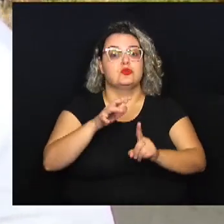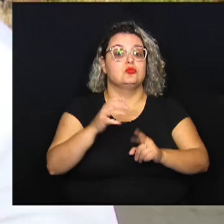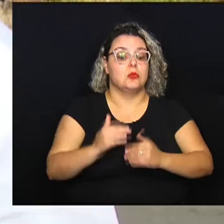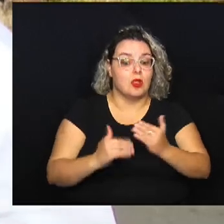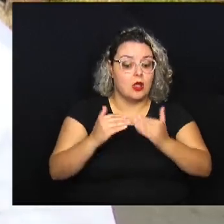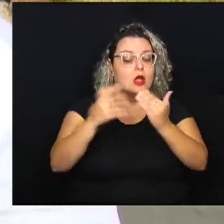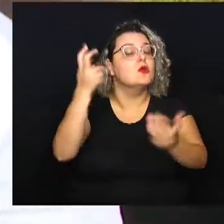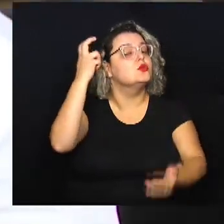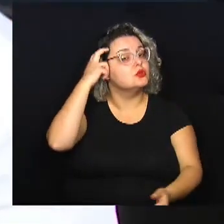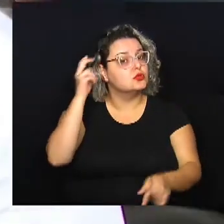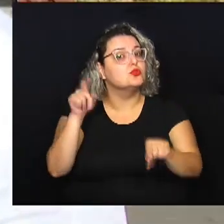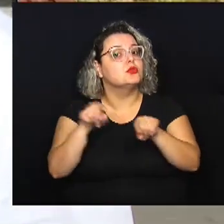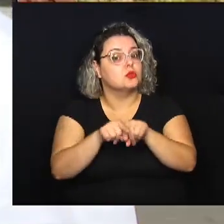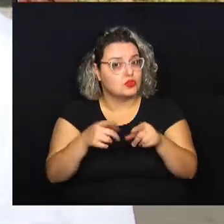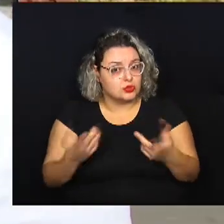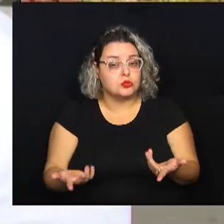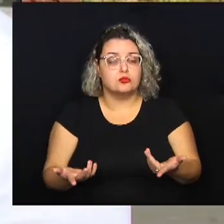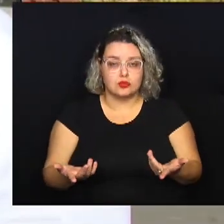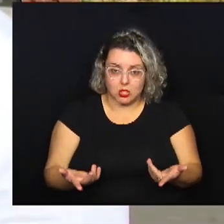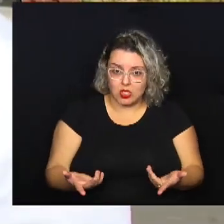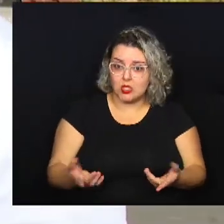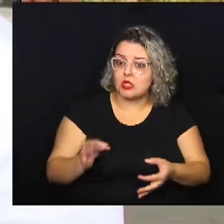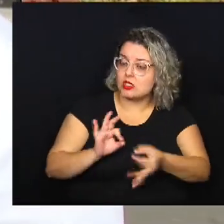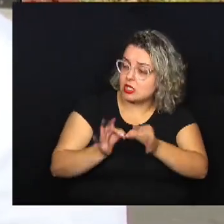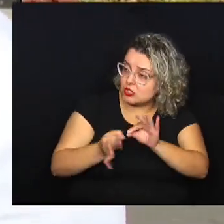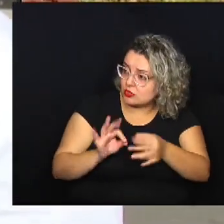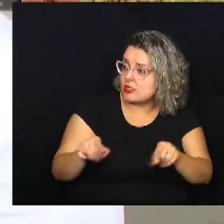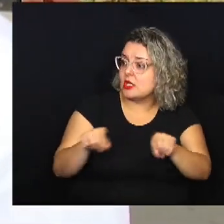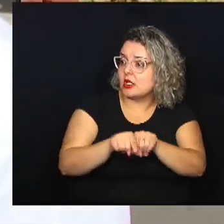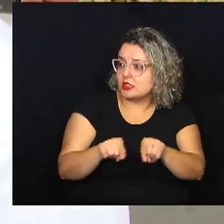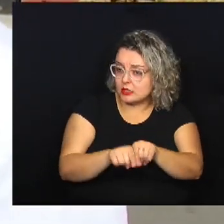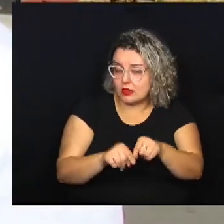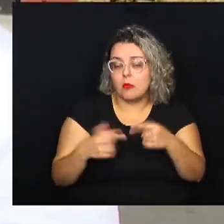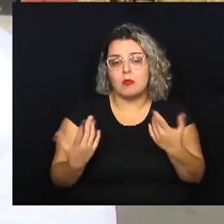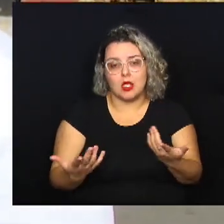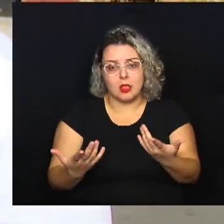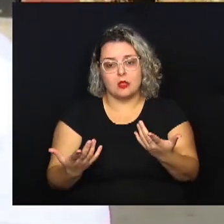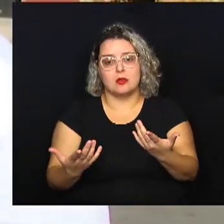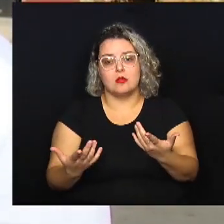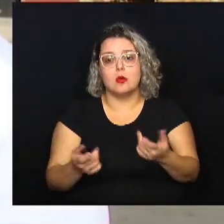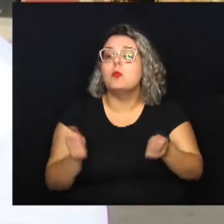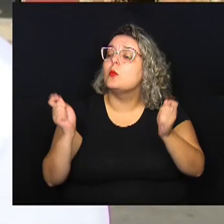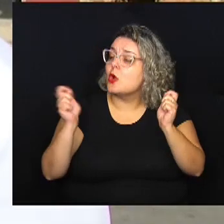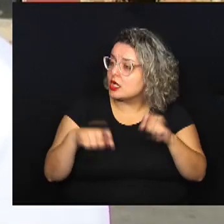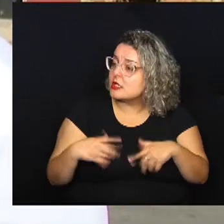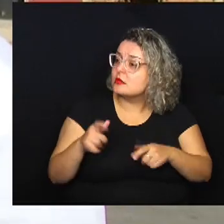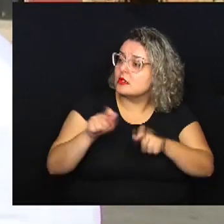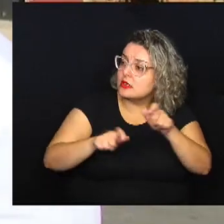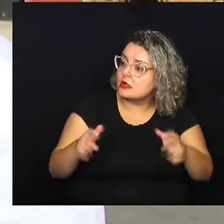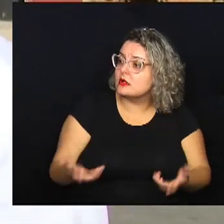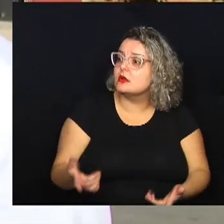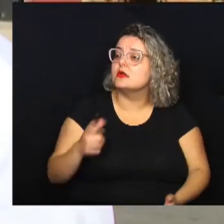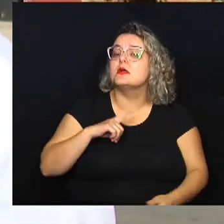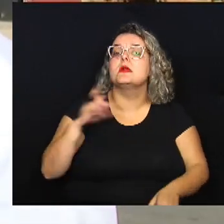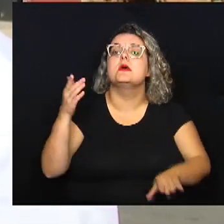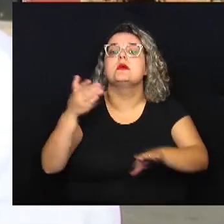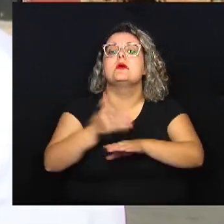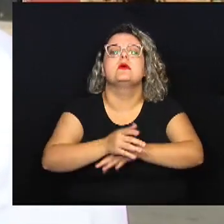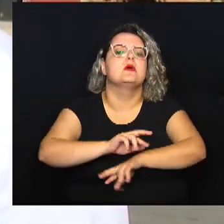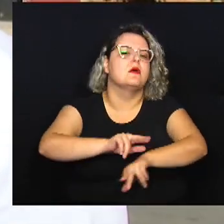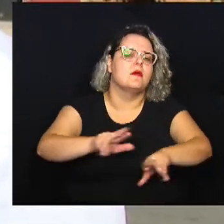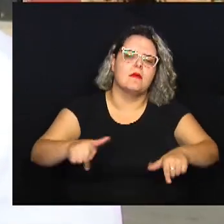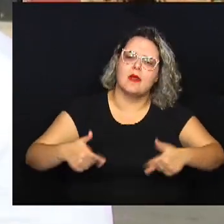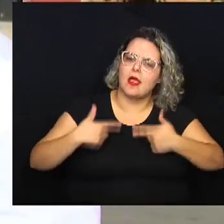cultural também, porque a partir das oficinas nós também vamos estar possibilitando que as pessoas tenham acesso a múltiplas